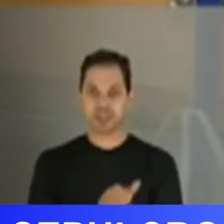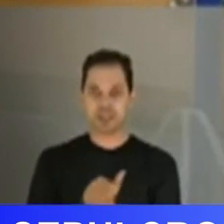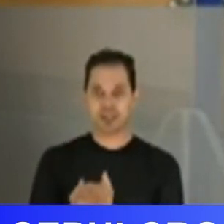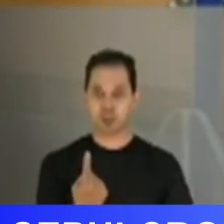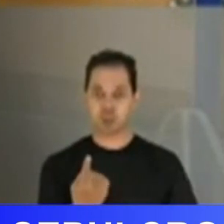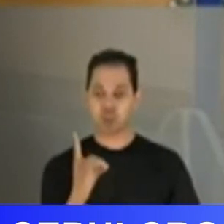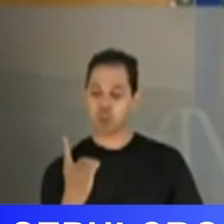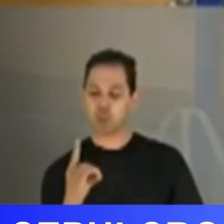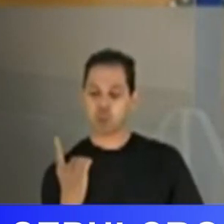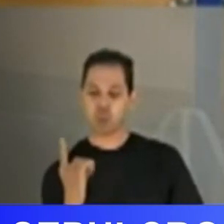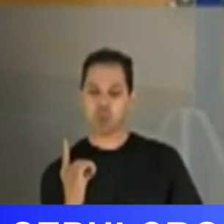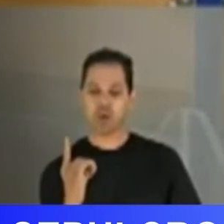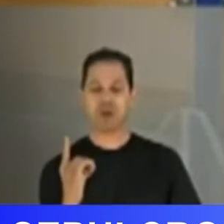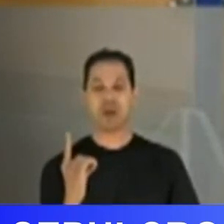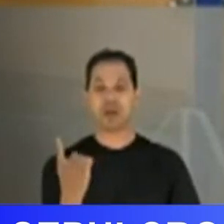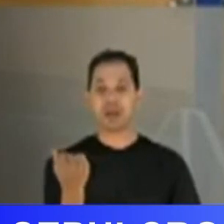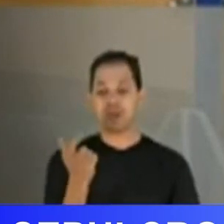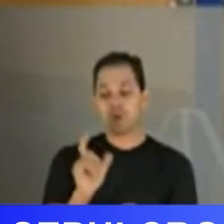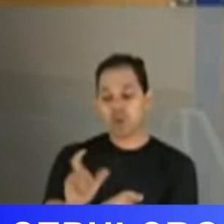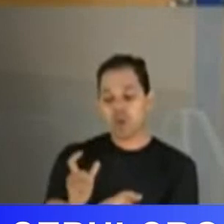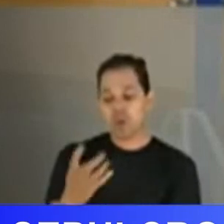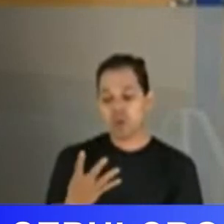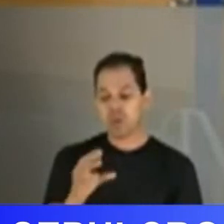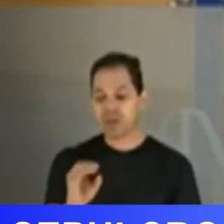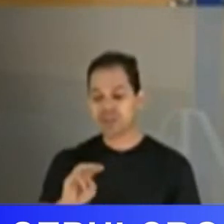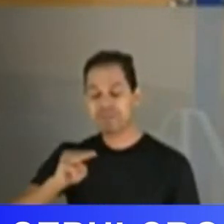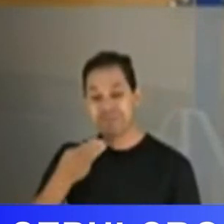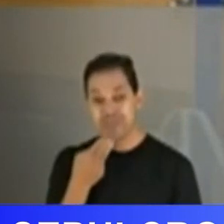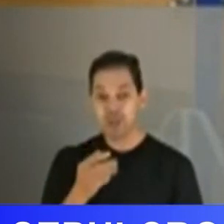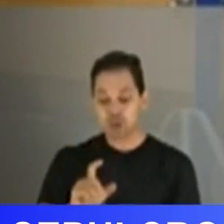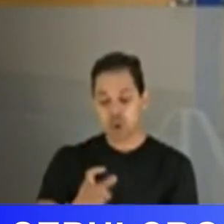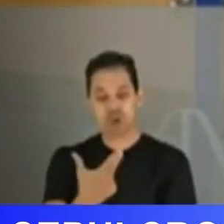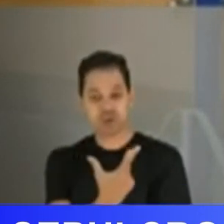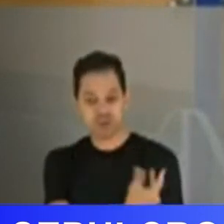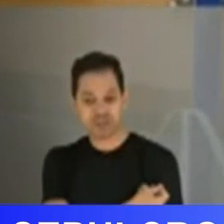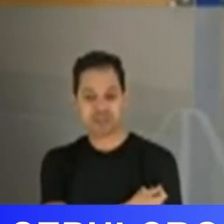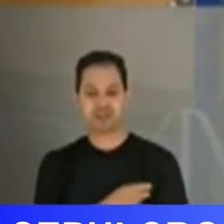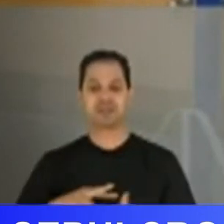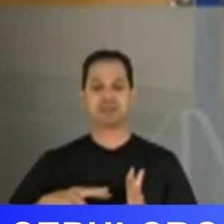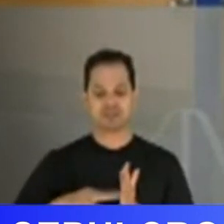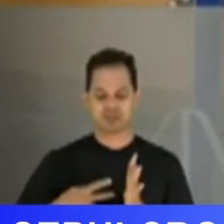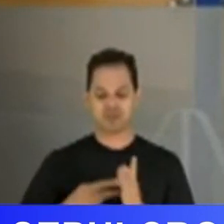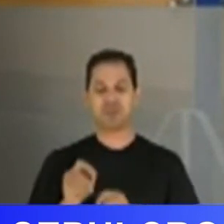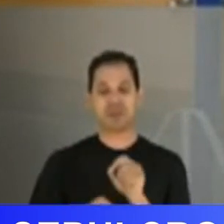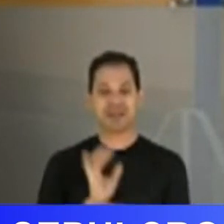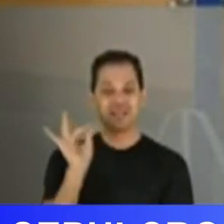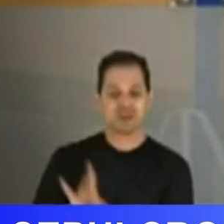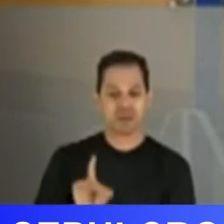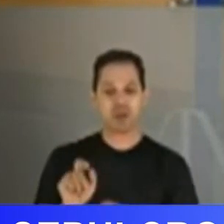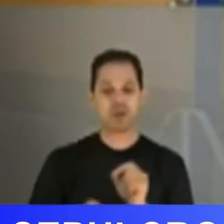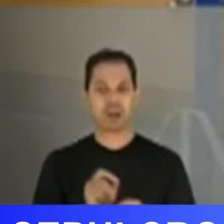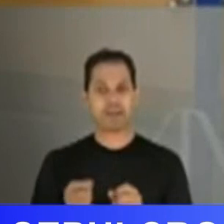$1 para a aquisição de 400 milhões de vacinas. Isso significaria, na prática, só